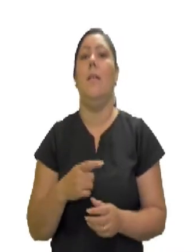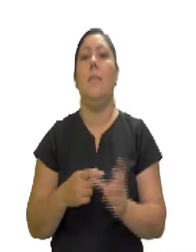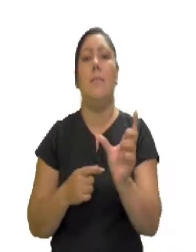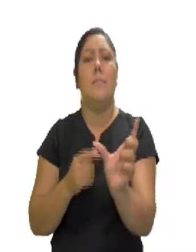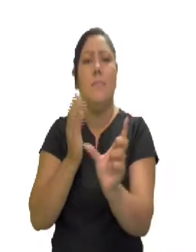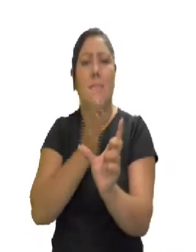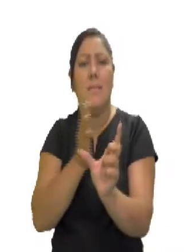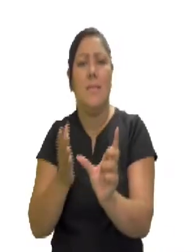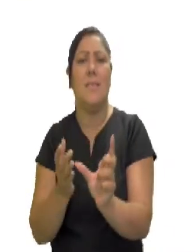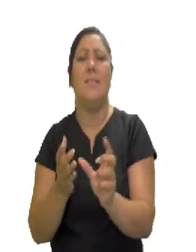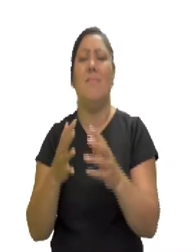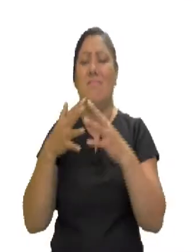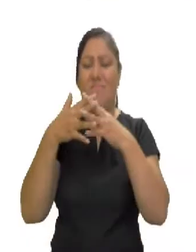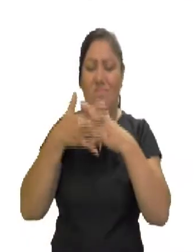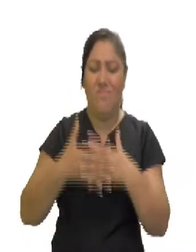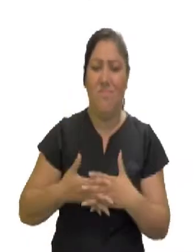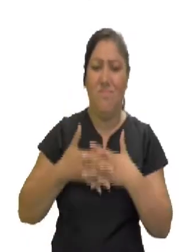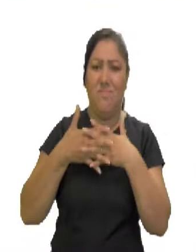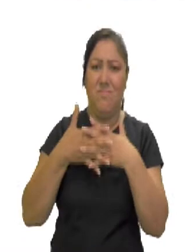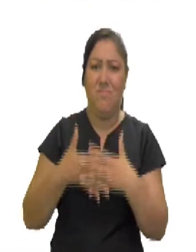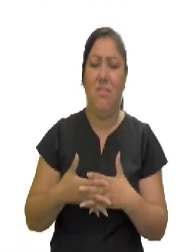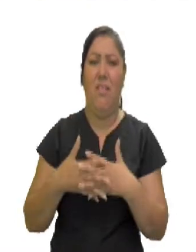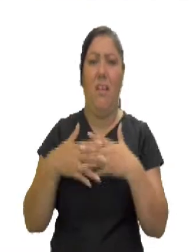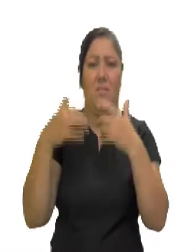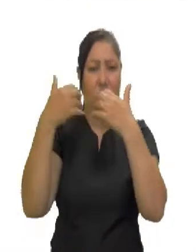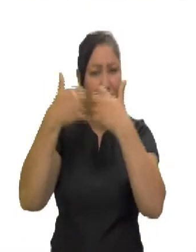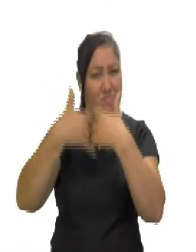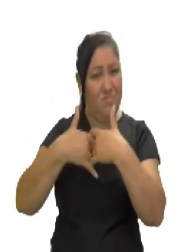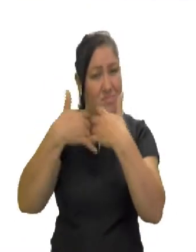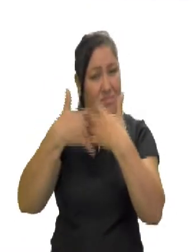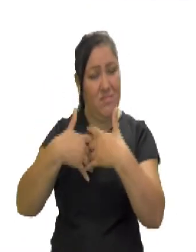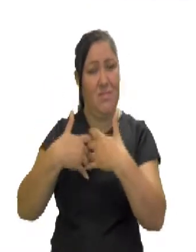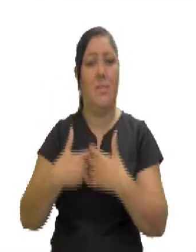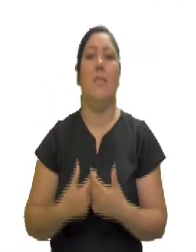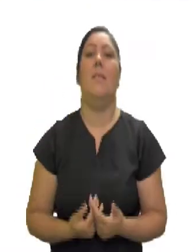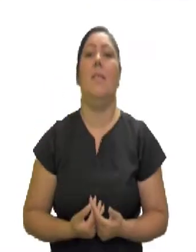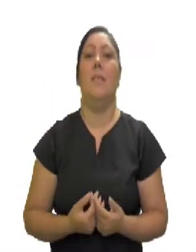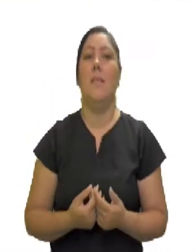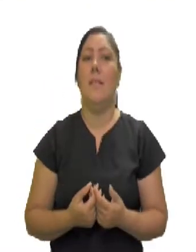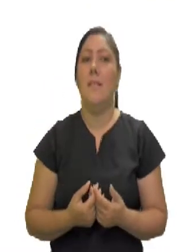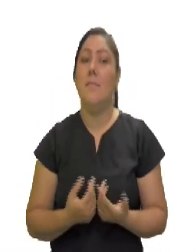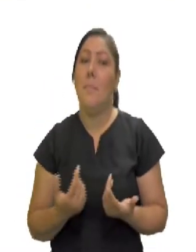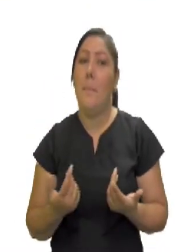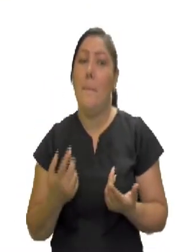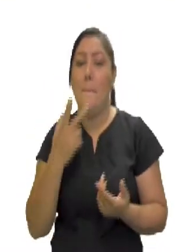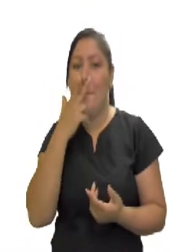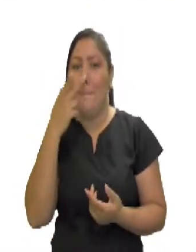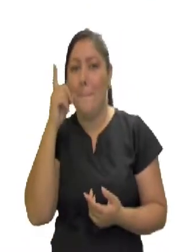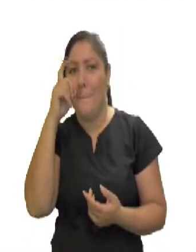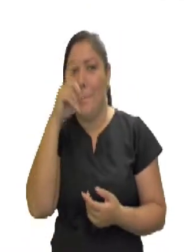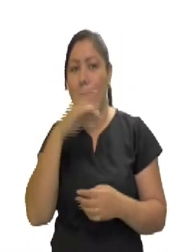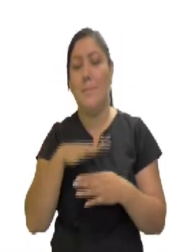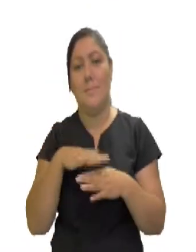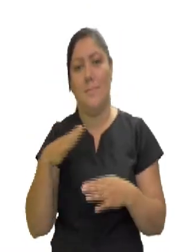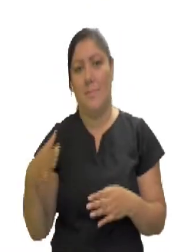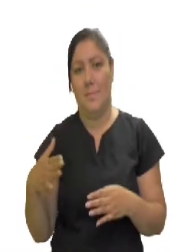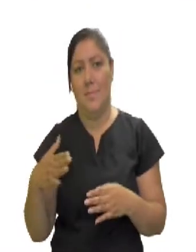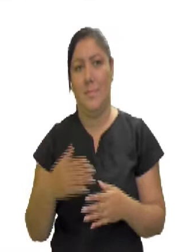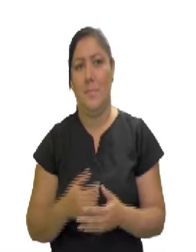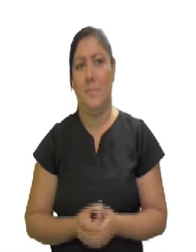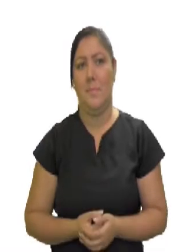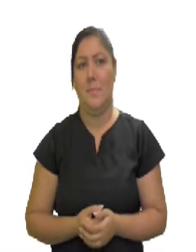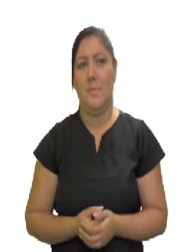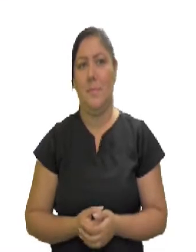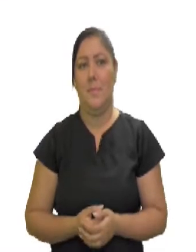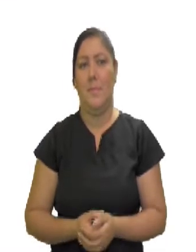aquelas sílabas que talvez a gente considere mais difícil aprender, né? Mas são as vogais, são as